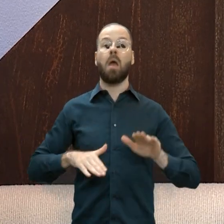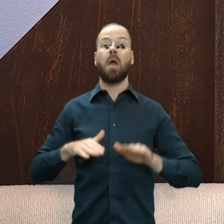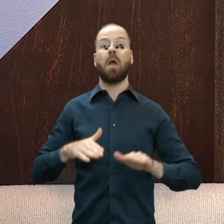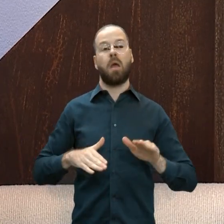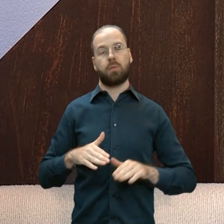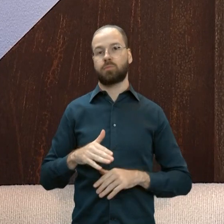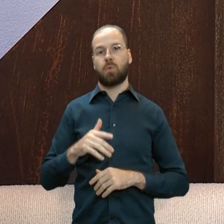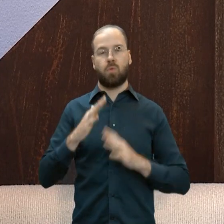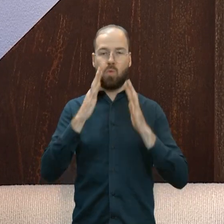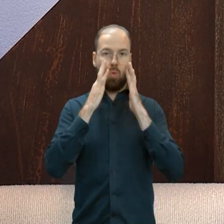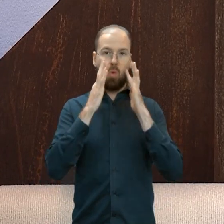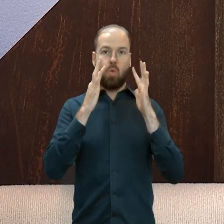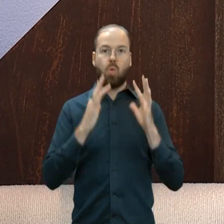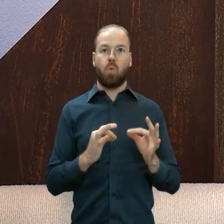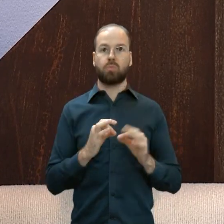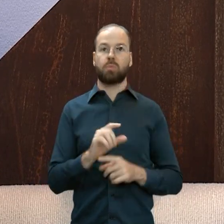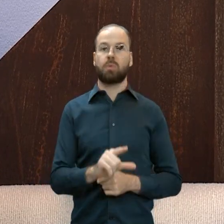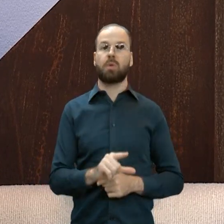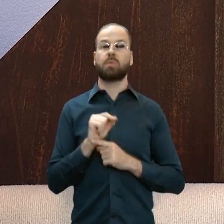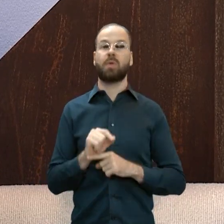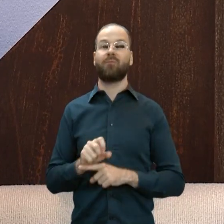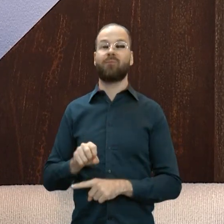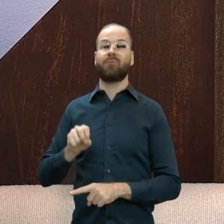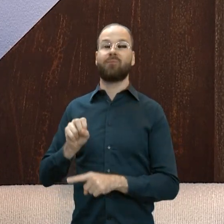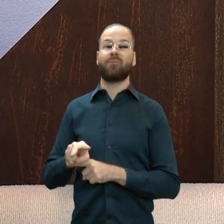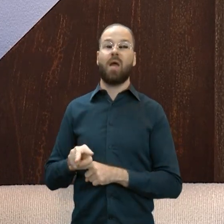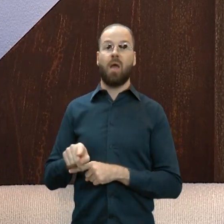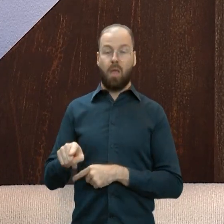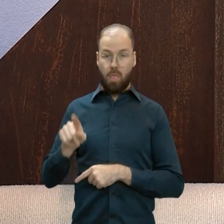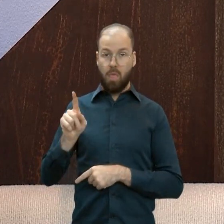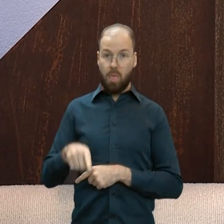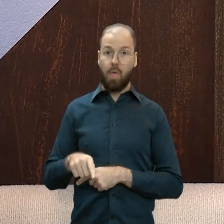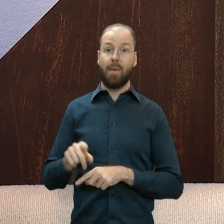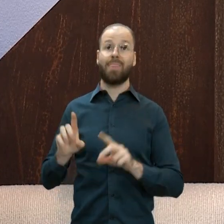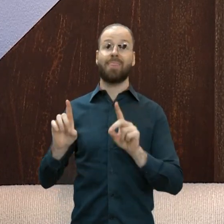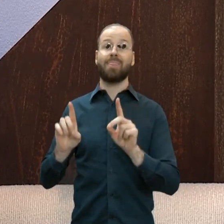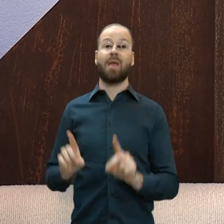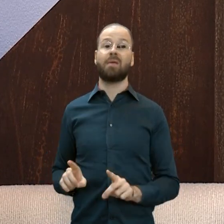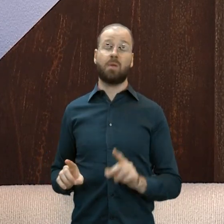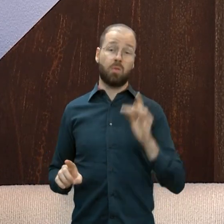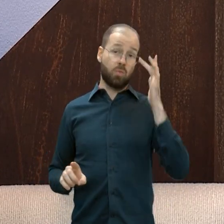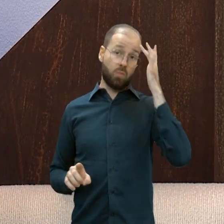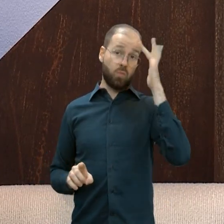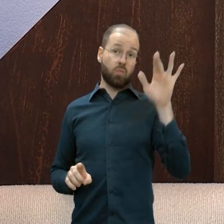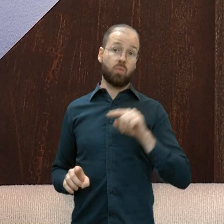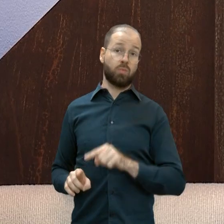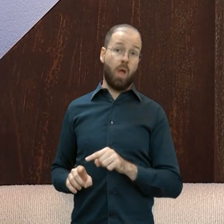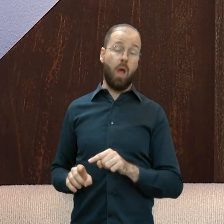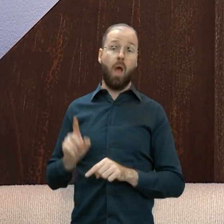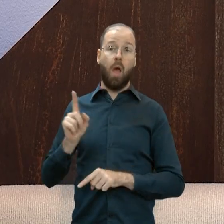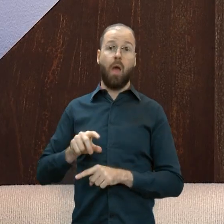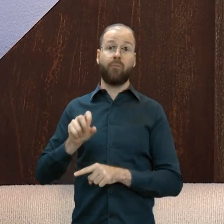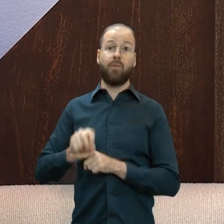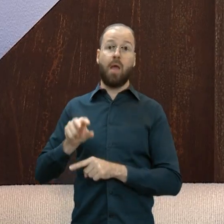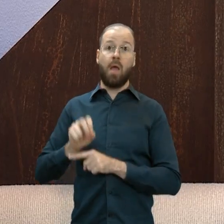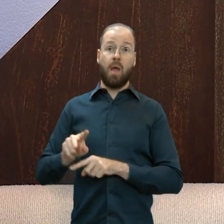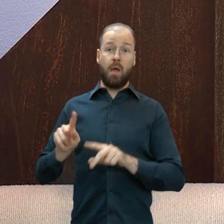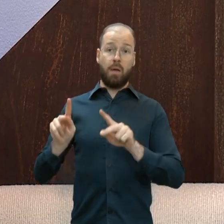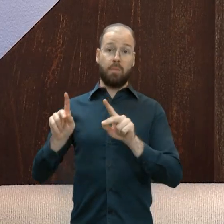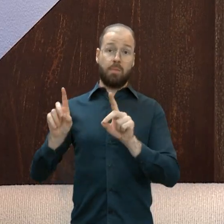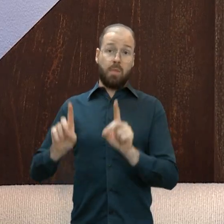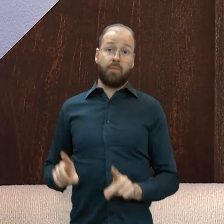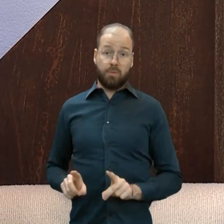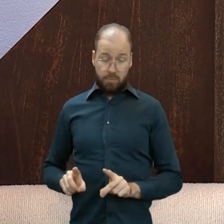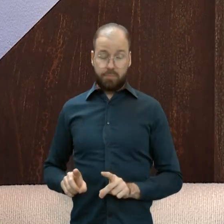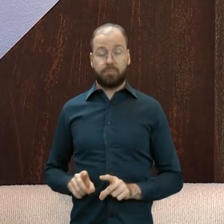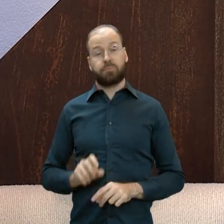se atém e seleciona uma vaga que é PCD, sem saber nem o que é a vaga PCD, que é pessoa com deficiência. Né?